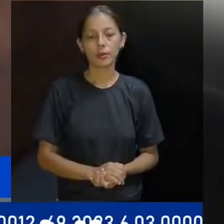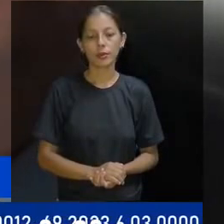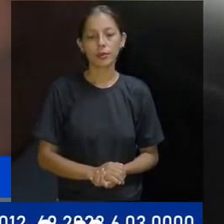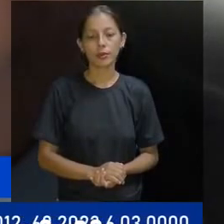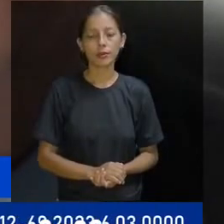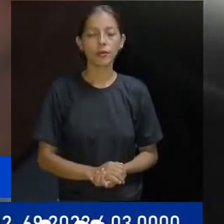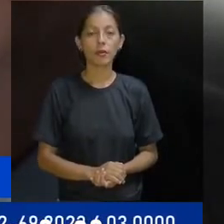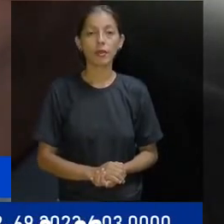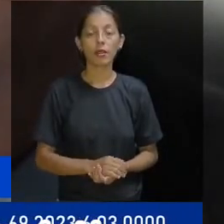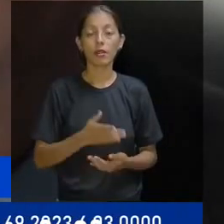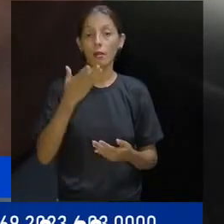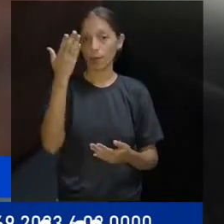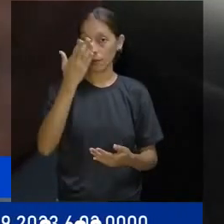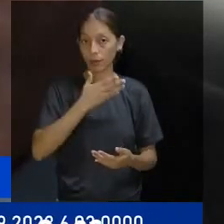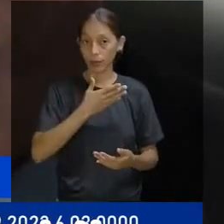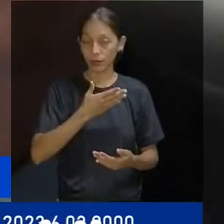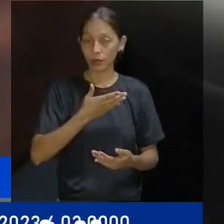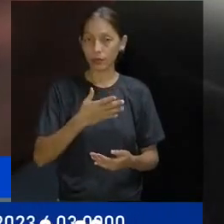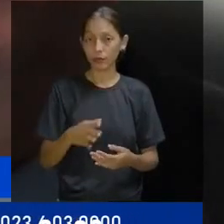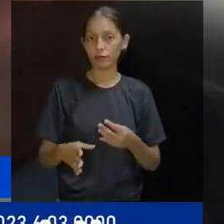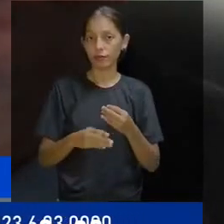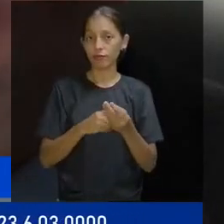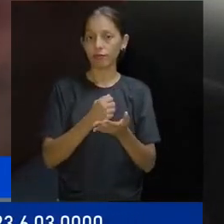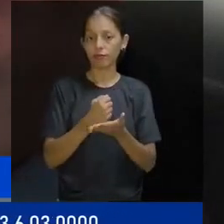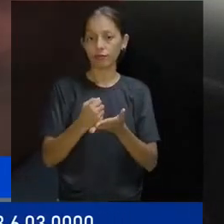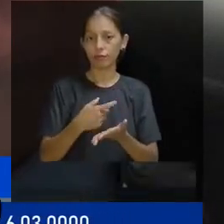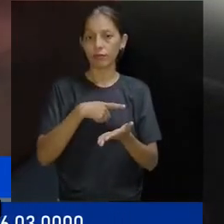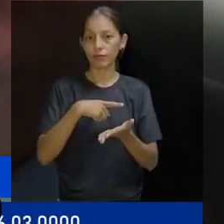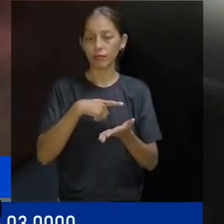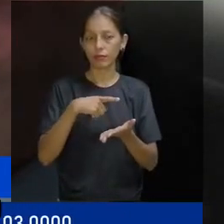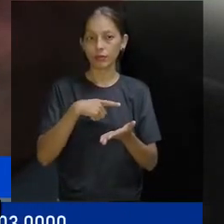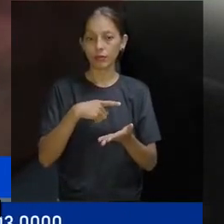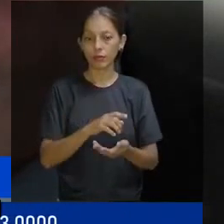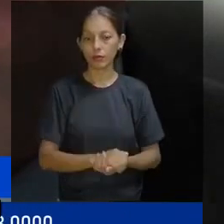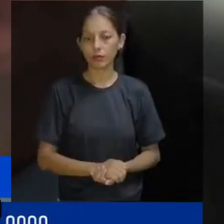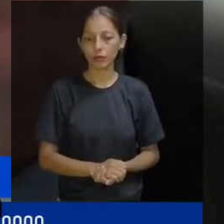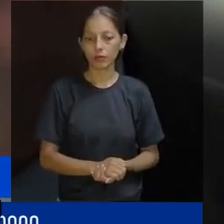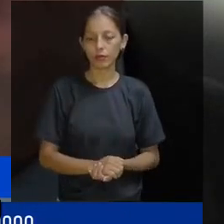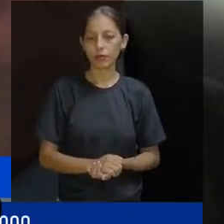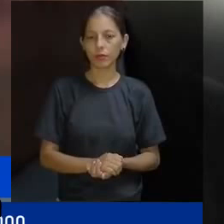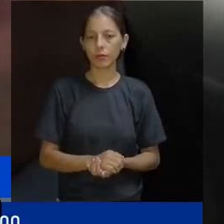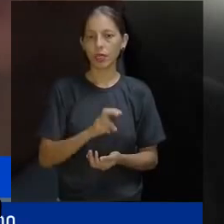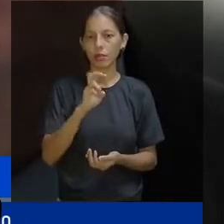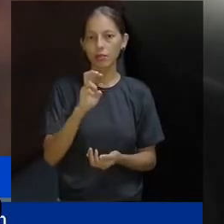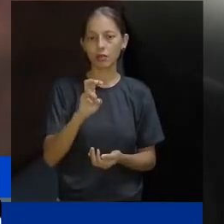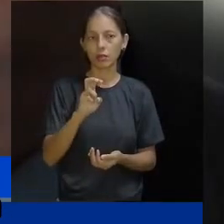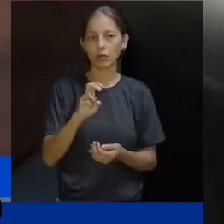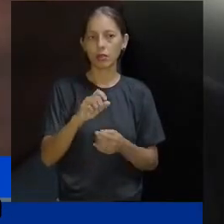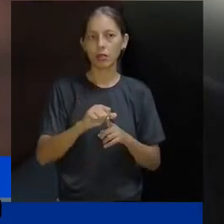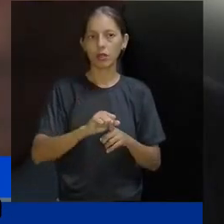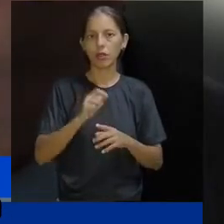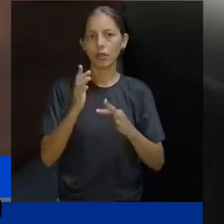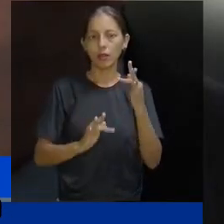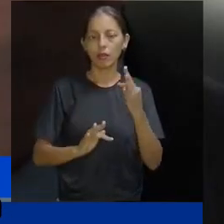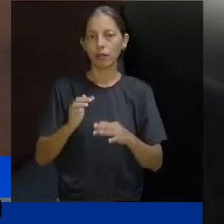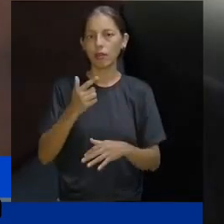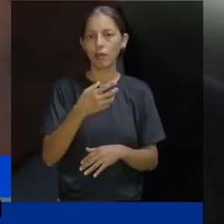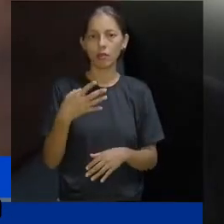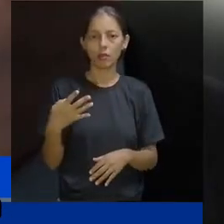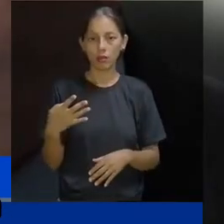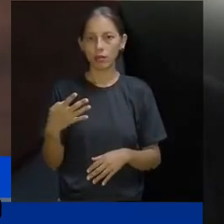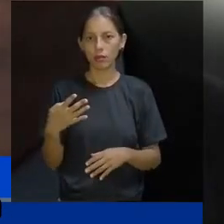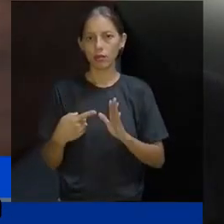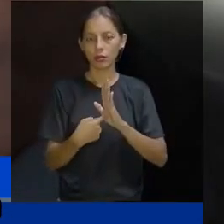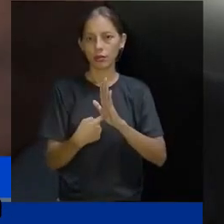As provas documentais requeridas pelas partes foram produzidas. Em 6/2/2024, foi prolatada a decisão de saneamento